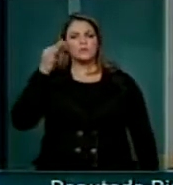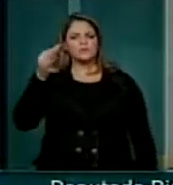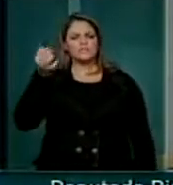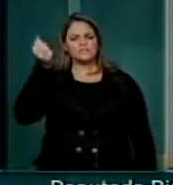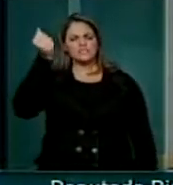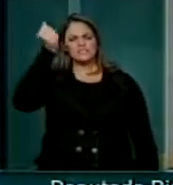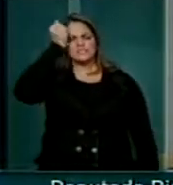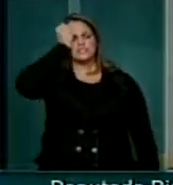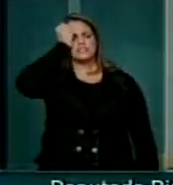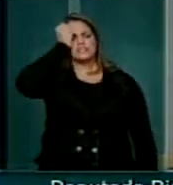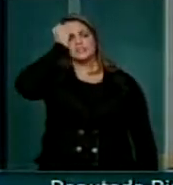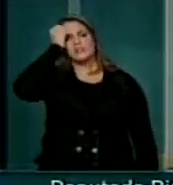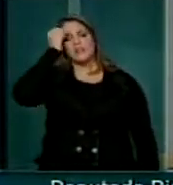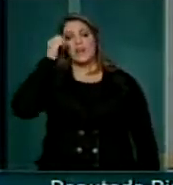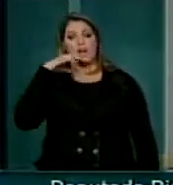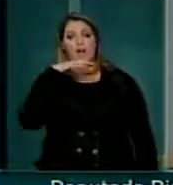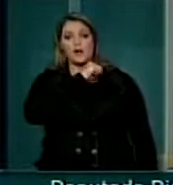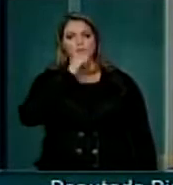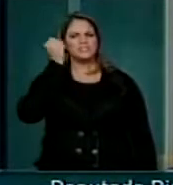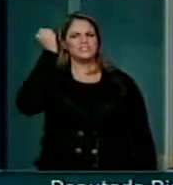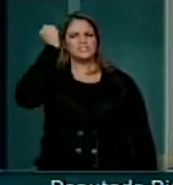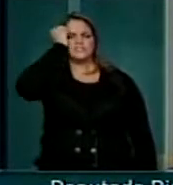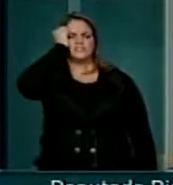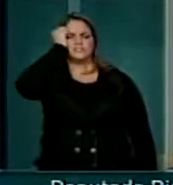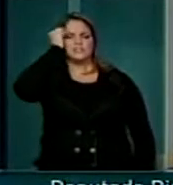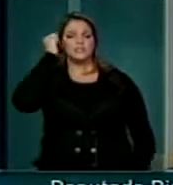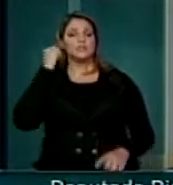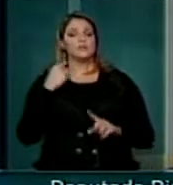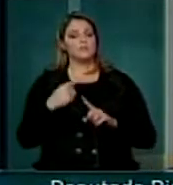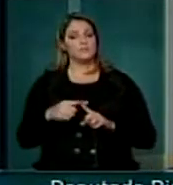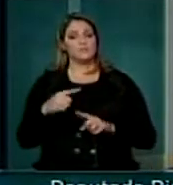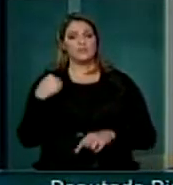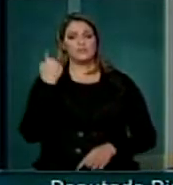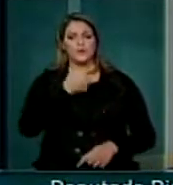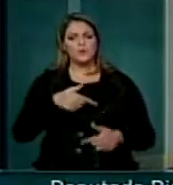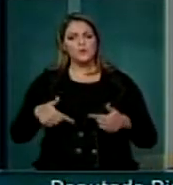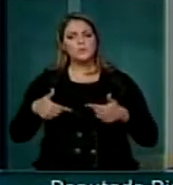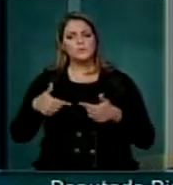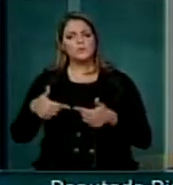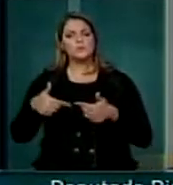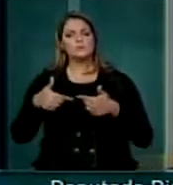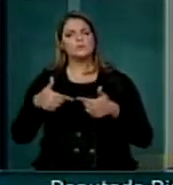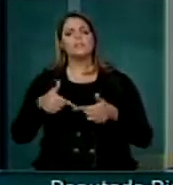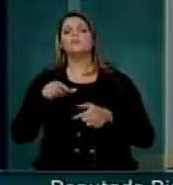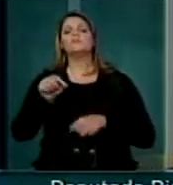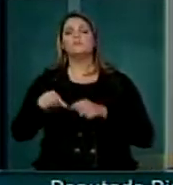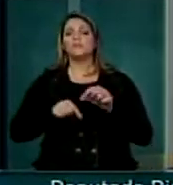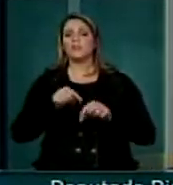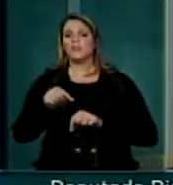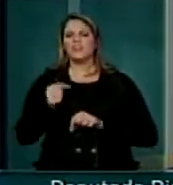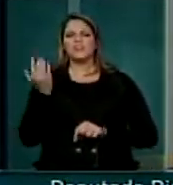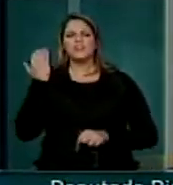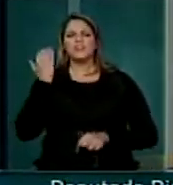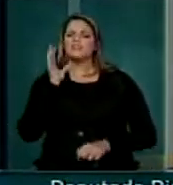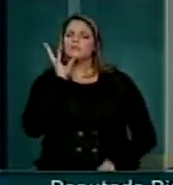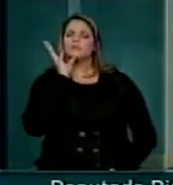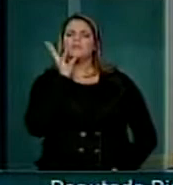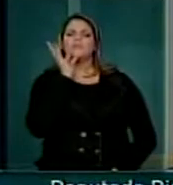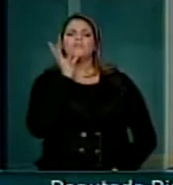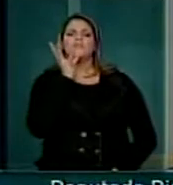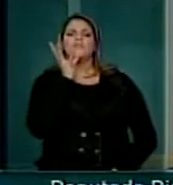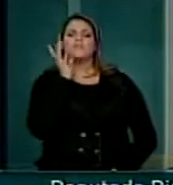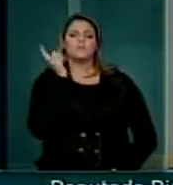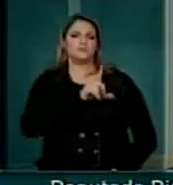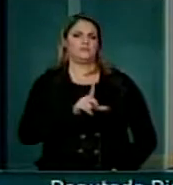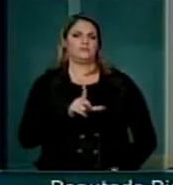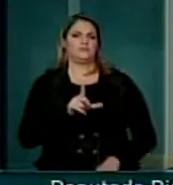num curto espaço de tempo. Nós estamos lutando contra algo que demorou muito para ser